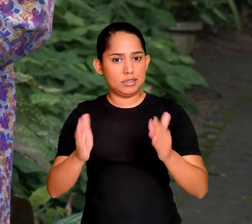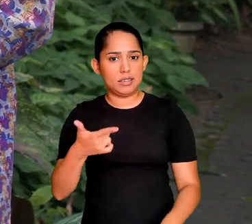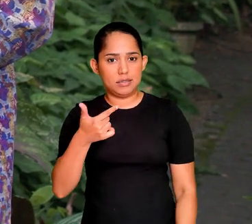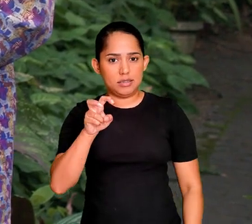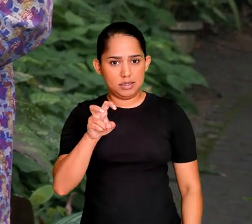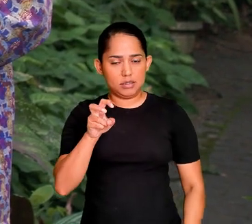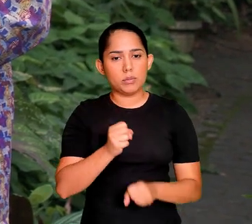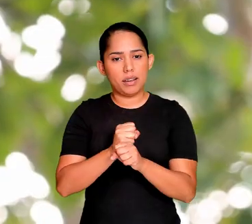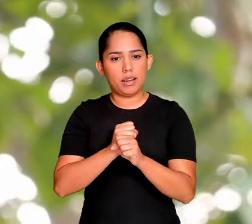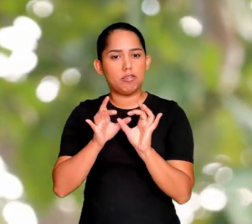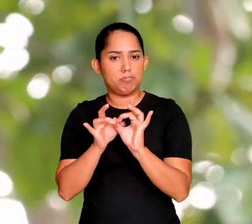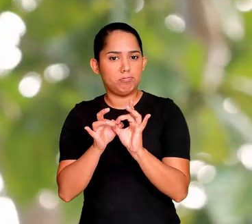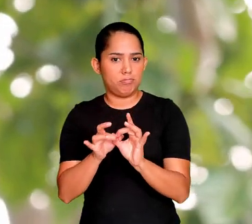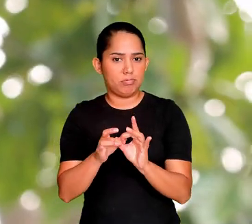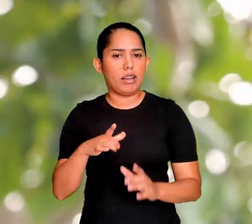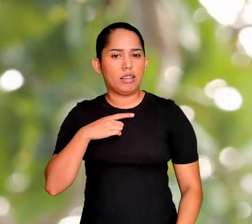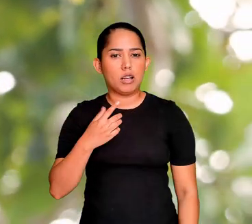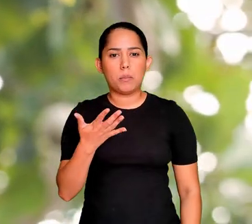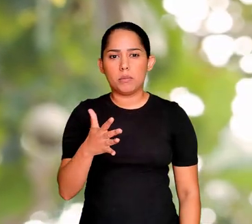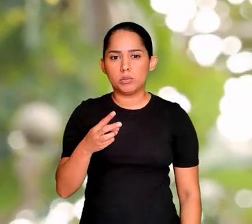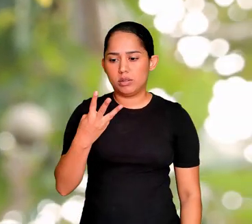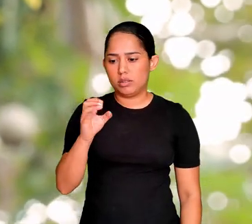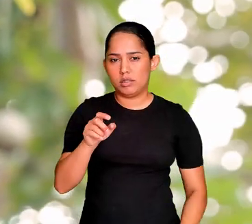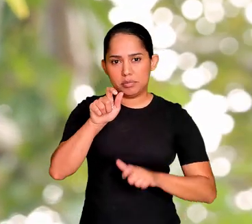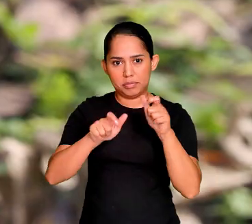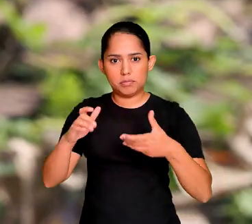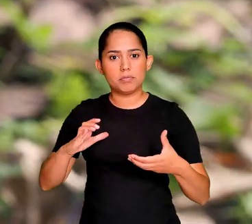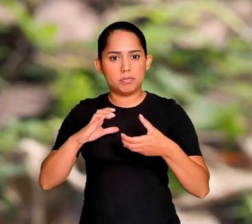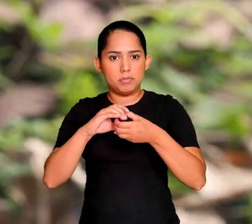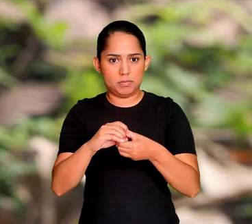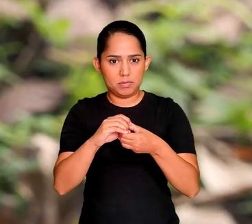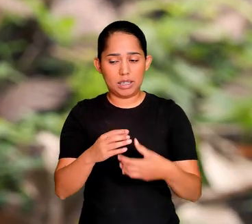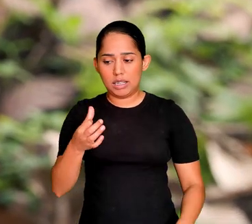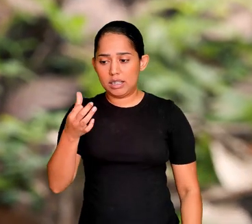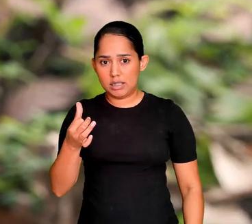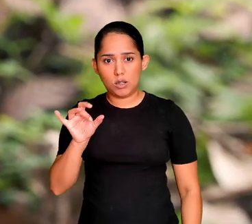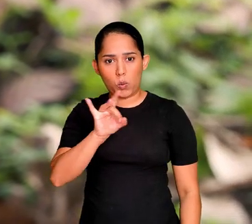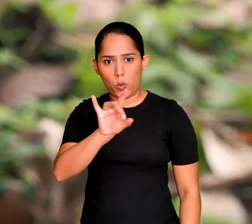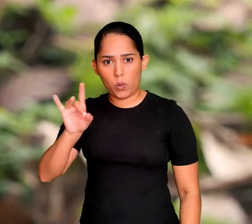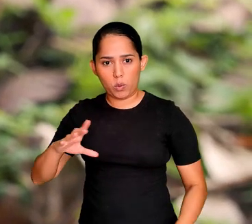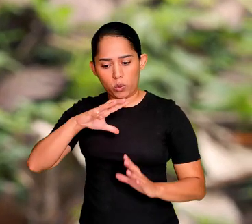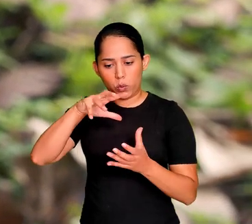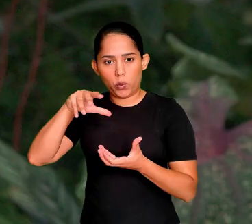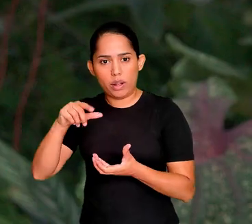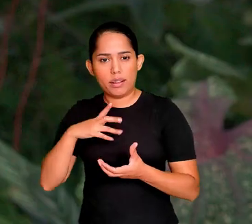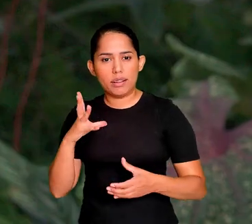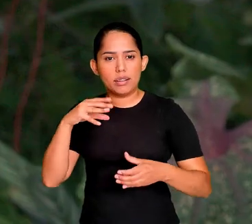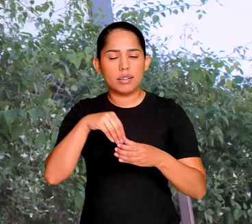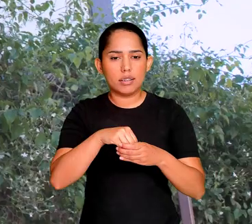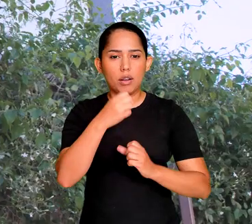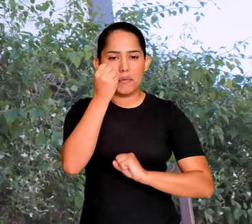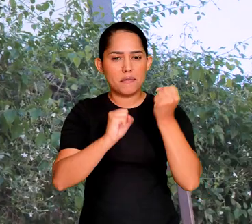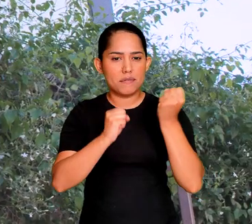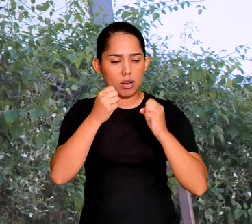faz parte há 25 anos. A cooperativa hoje tem em torno de 30 cooperados. Deles, 6 fazem seu próprio chocolate lá, dentro da nossa